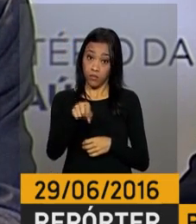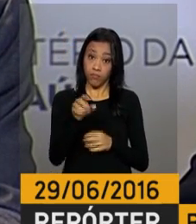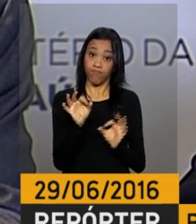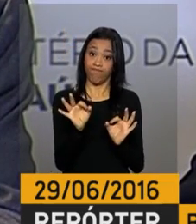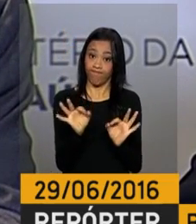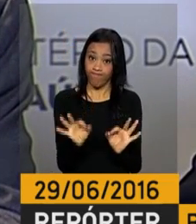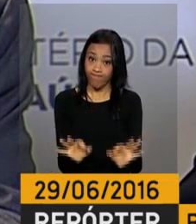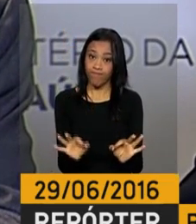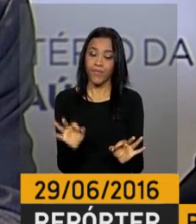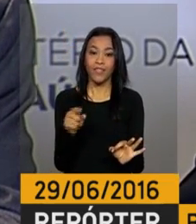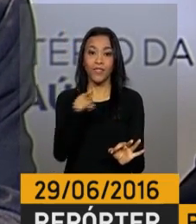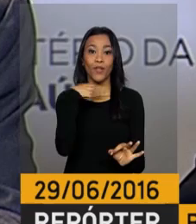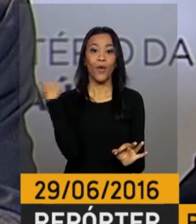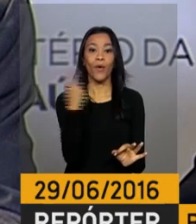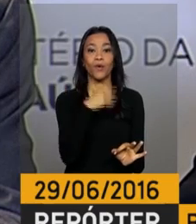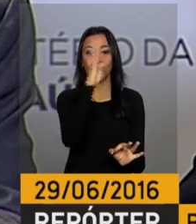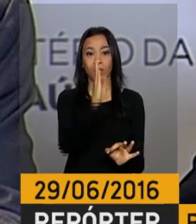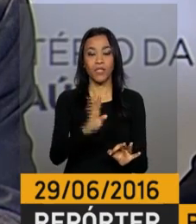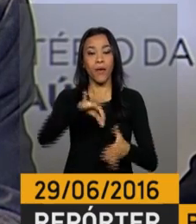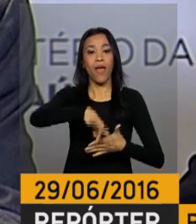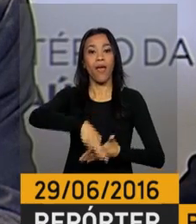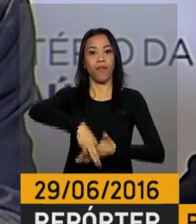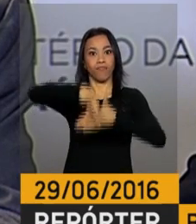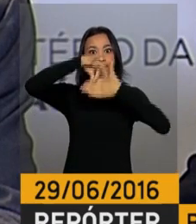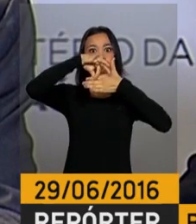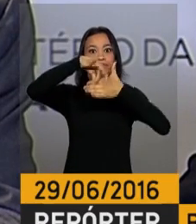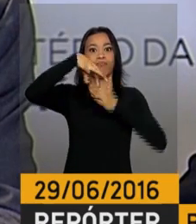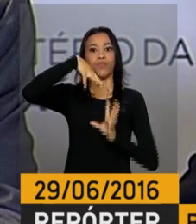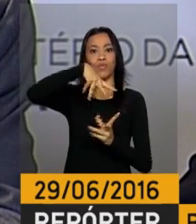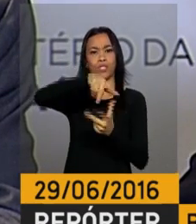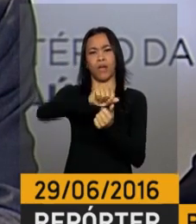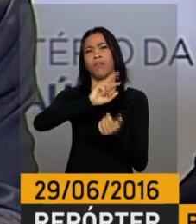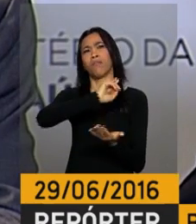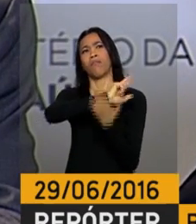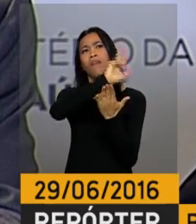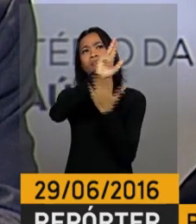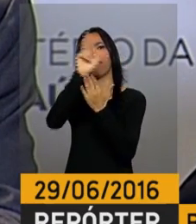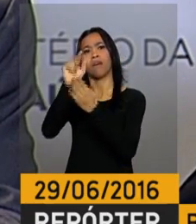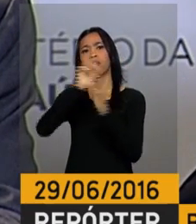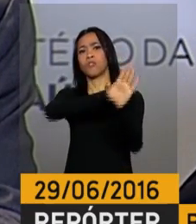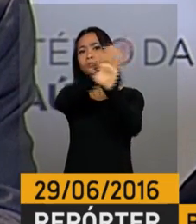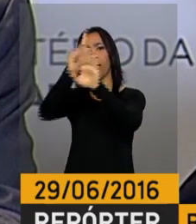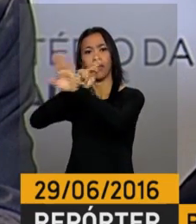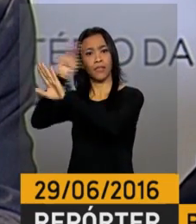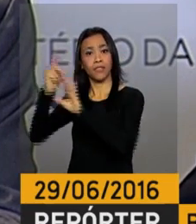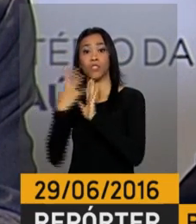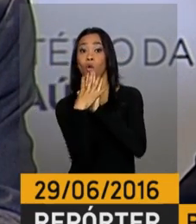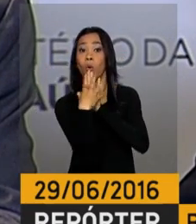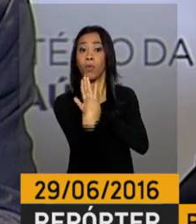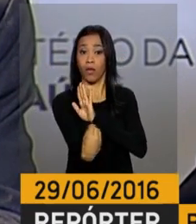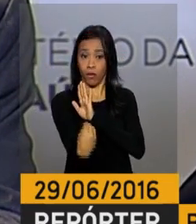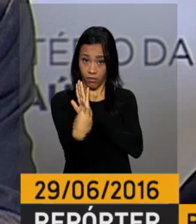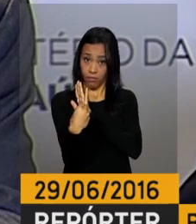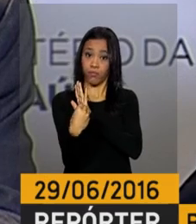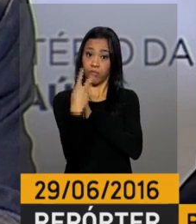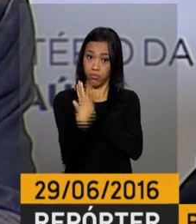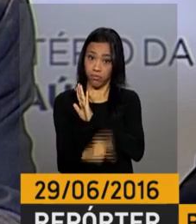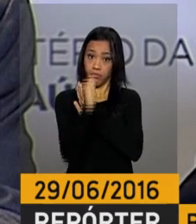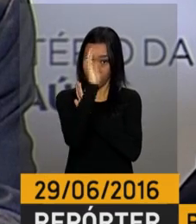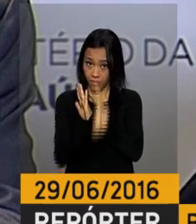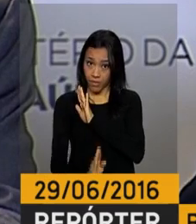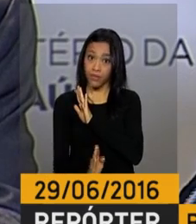a referência Mundial há muitos países que copiaram o modelo depois que nós o fizemos apesar de